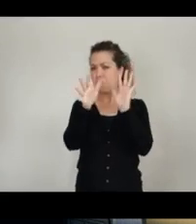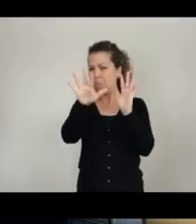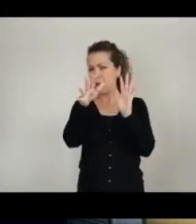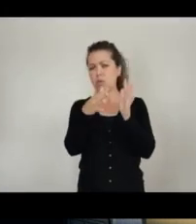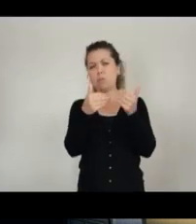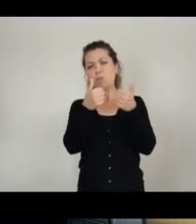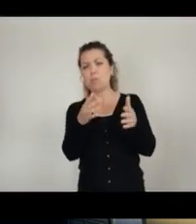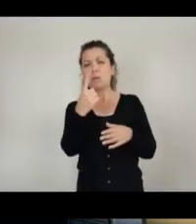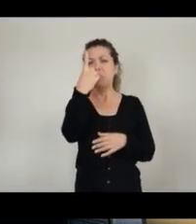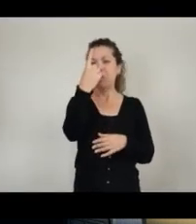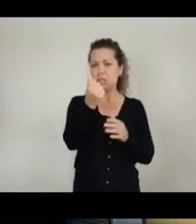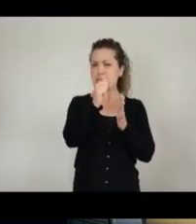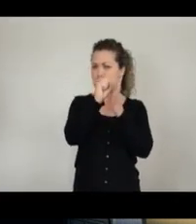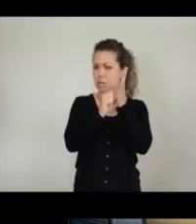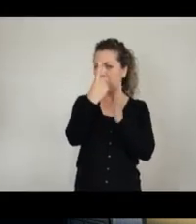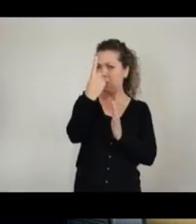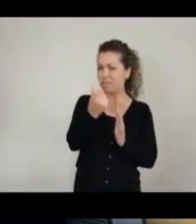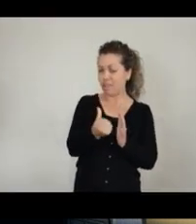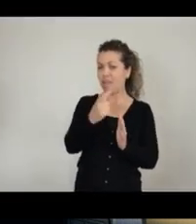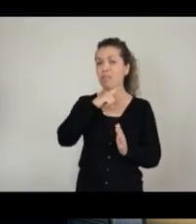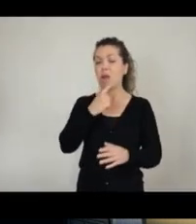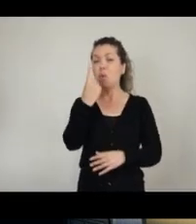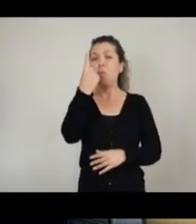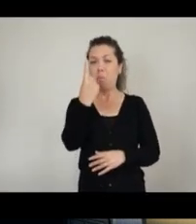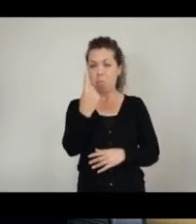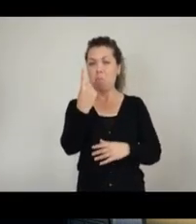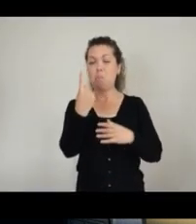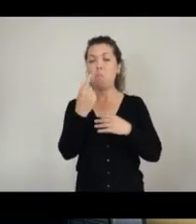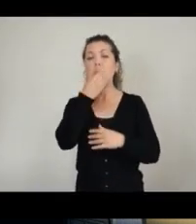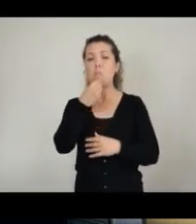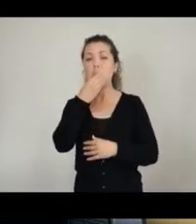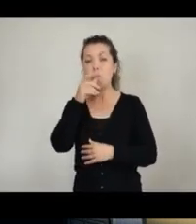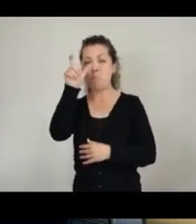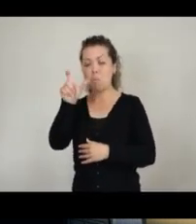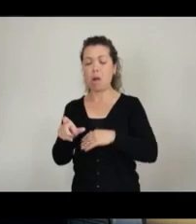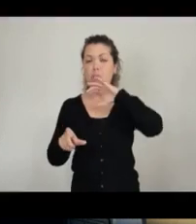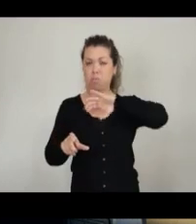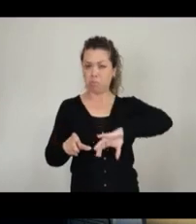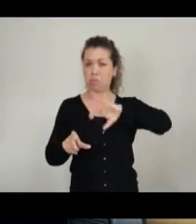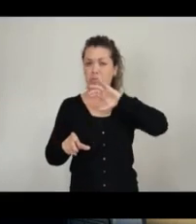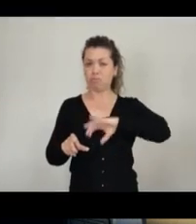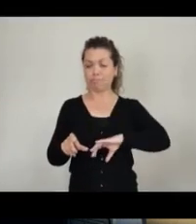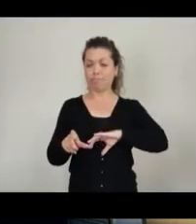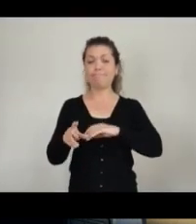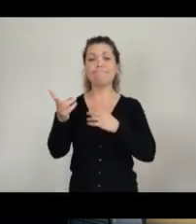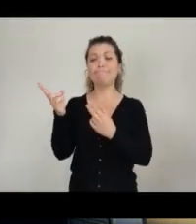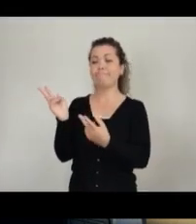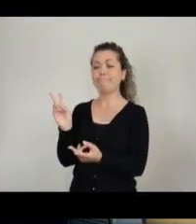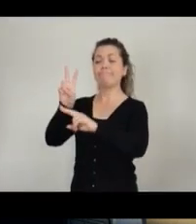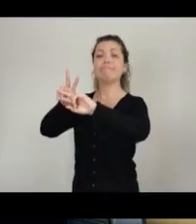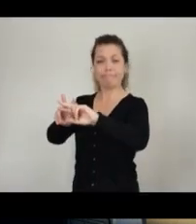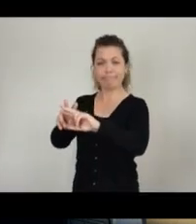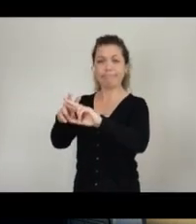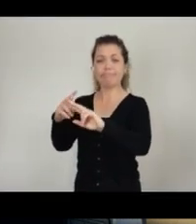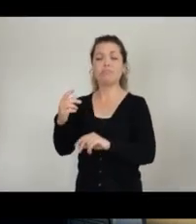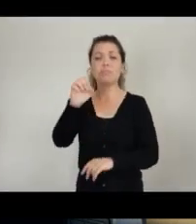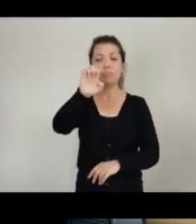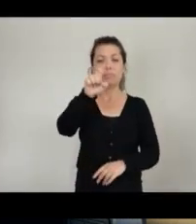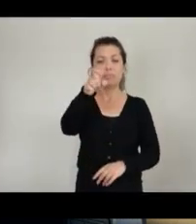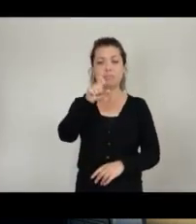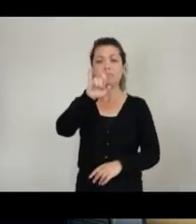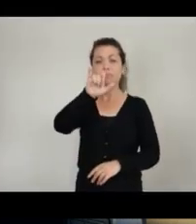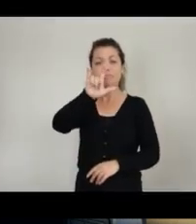trabalho de criar uma casa de fundição na cidade na década de 1630. A preocupação da coroa com a exploração